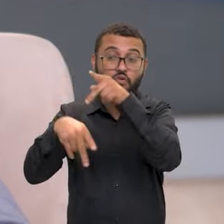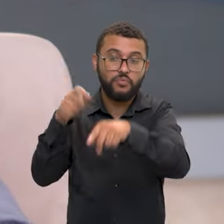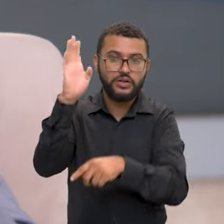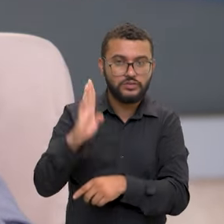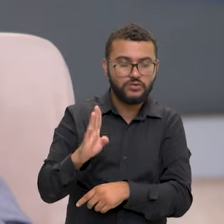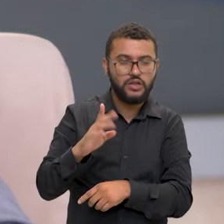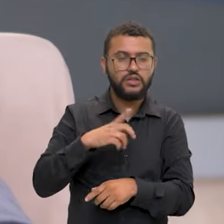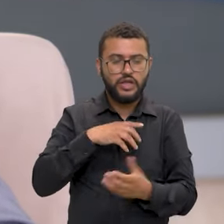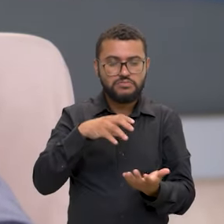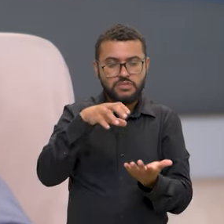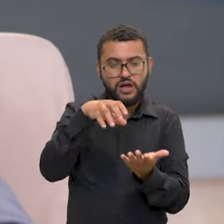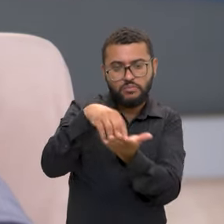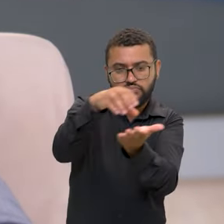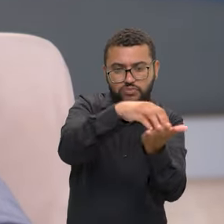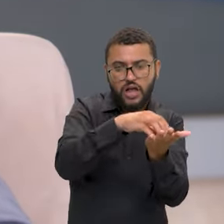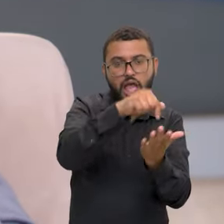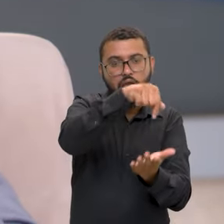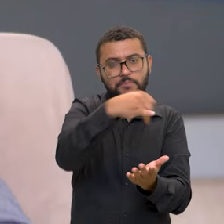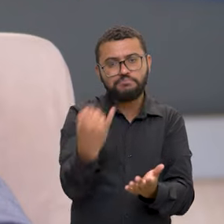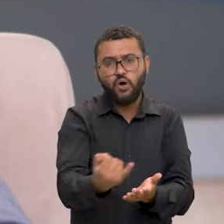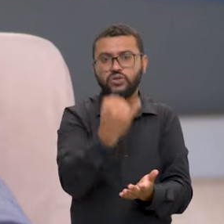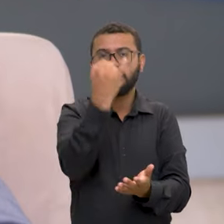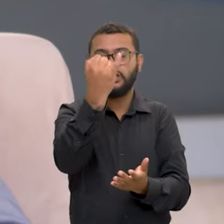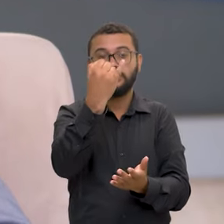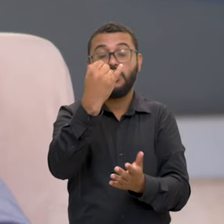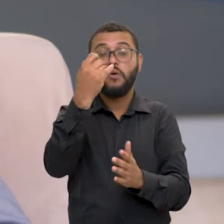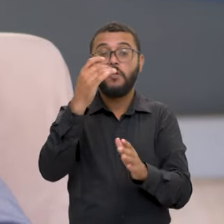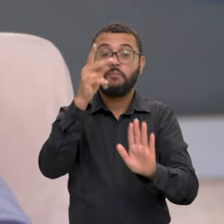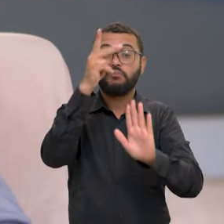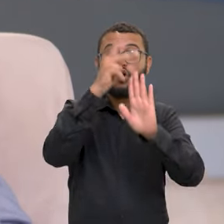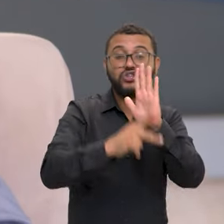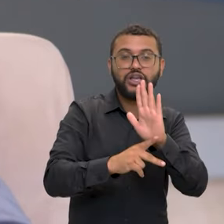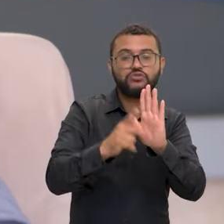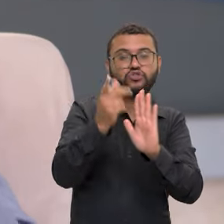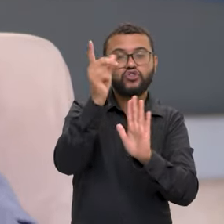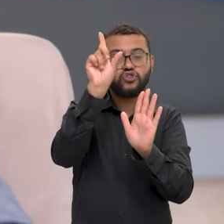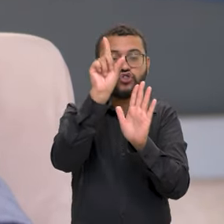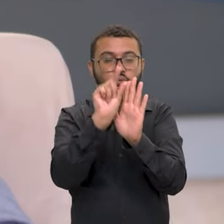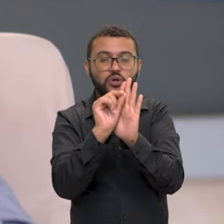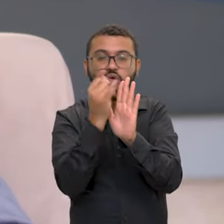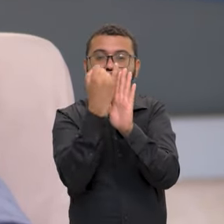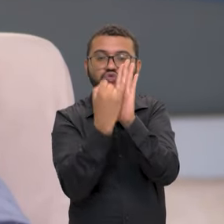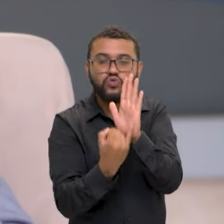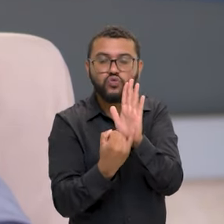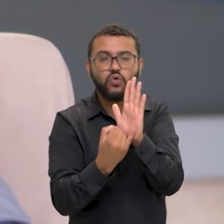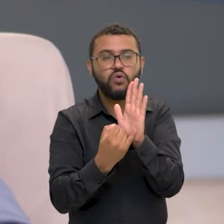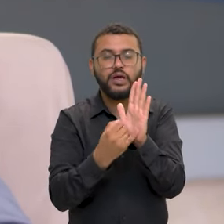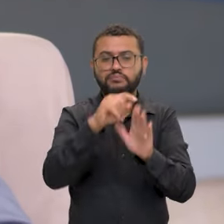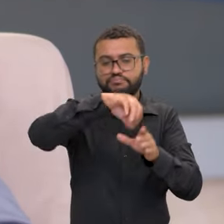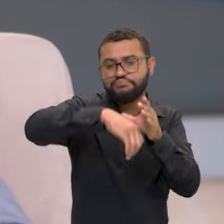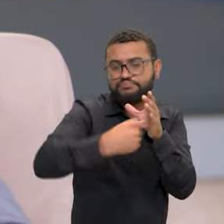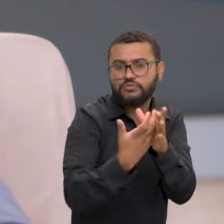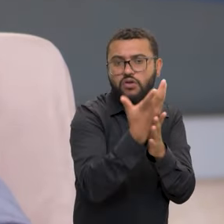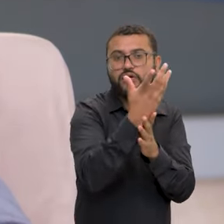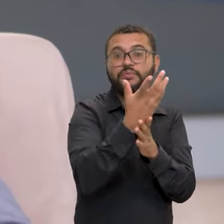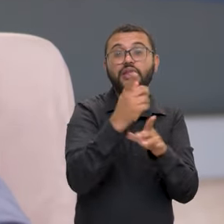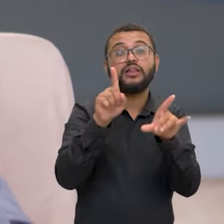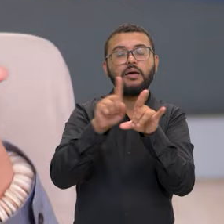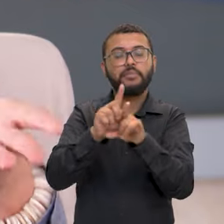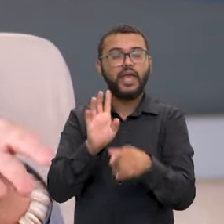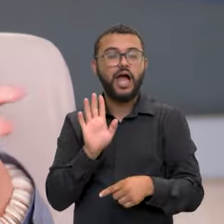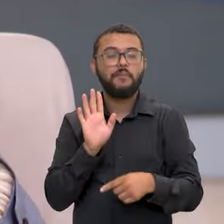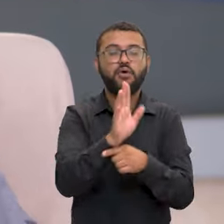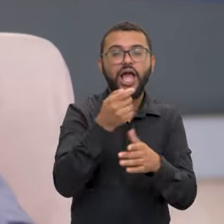plano safra. O principal é a redução de juros para a produção de alimentos, mas também financiamento pesado, a retomada de um grande programa